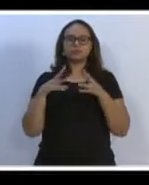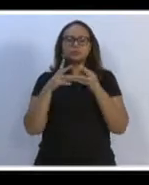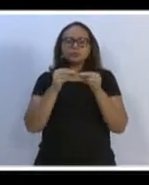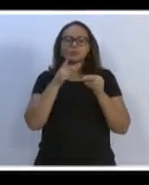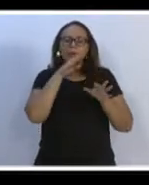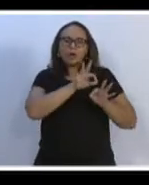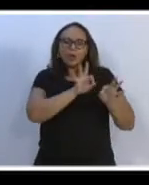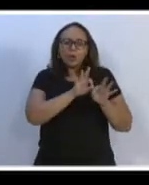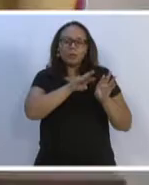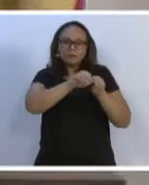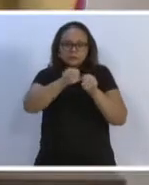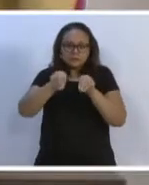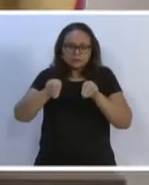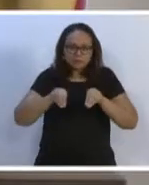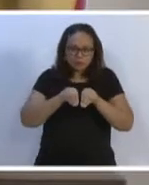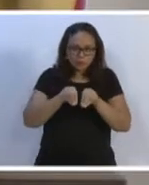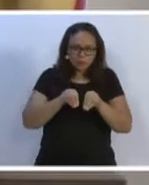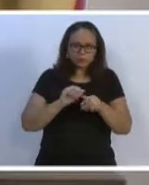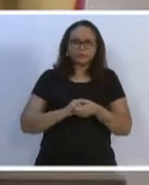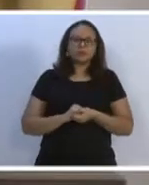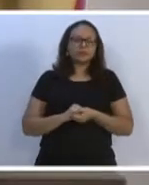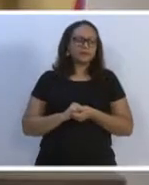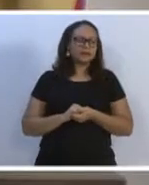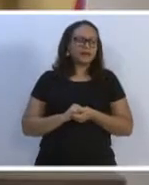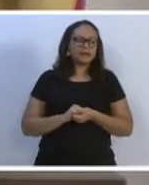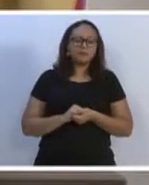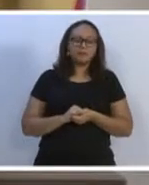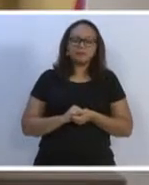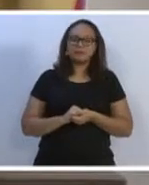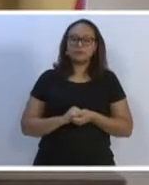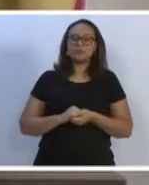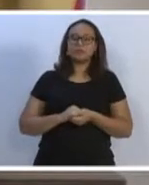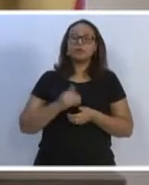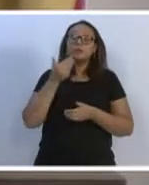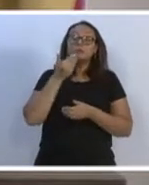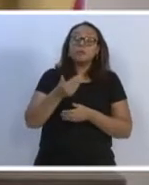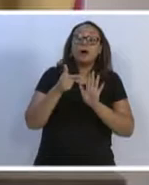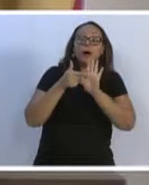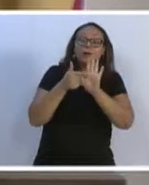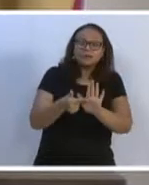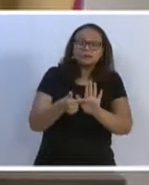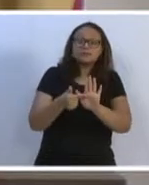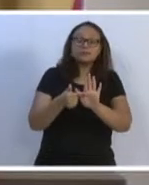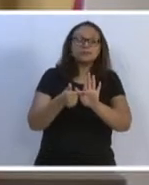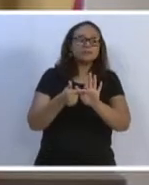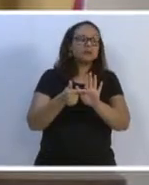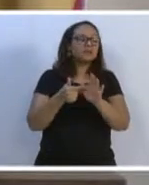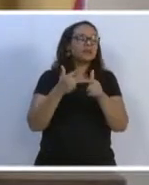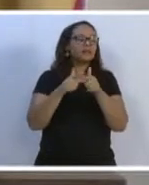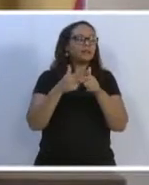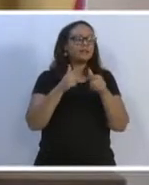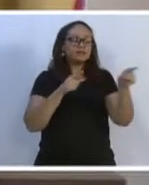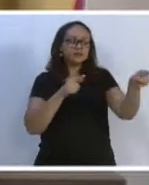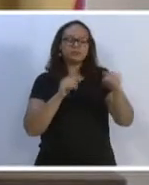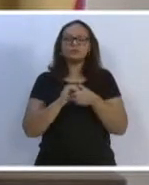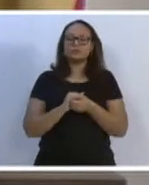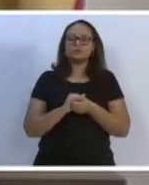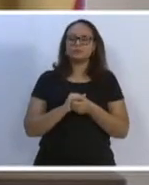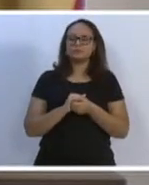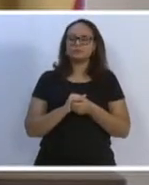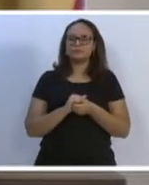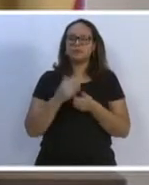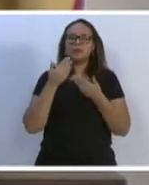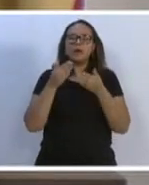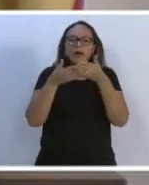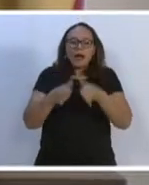vereador líder do governo agora não está no momento, e demais, prefeito Mário, preste atenção nessa pauta que trago mais uma vez. O povo está cansado de esperar pela